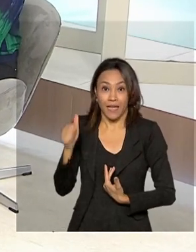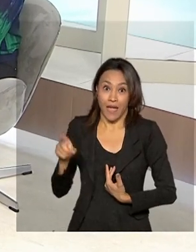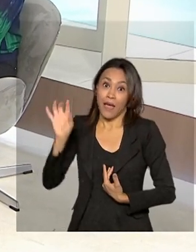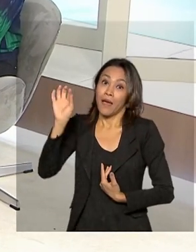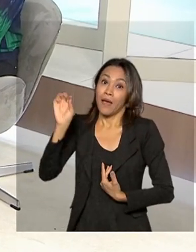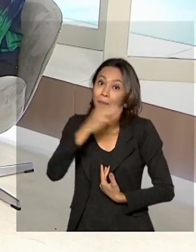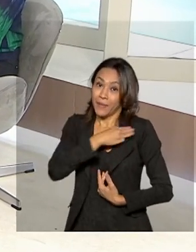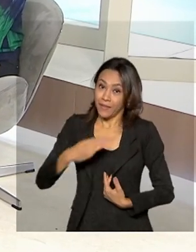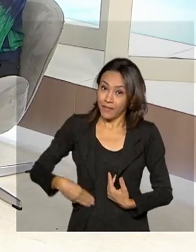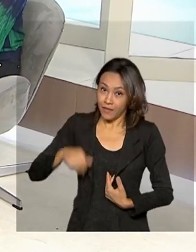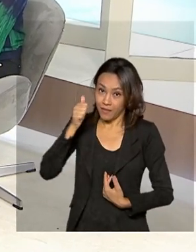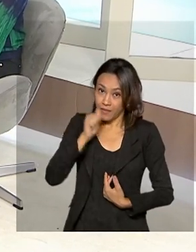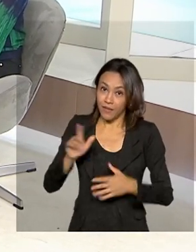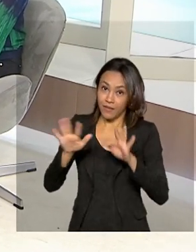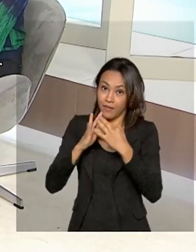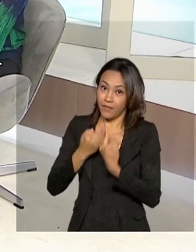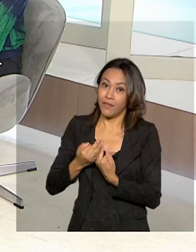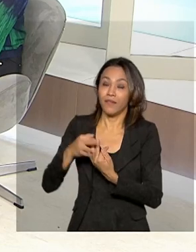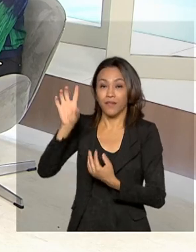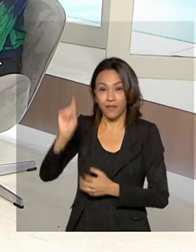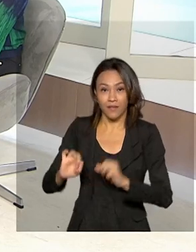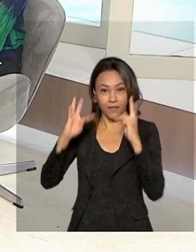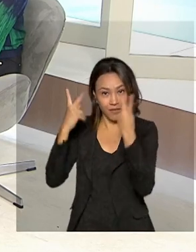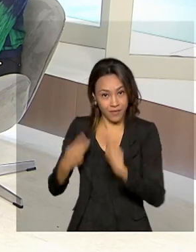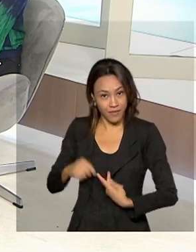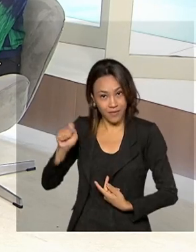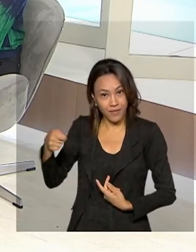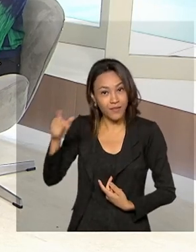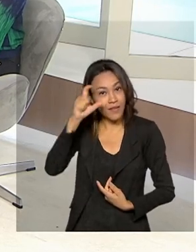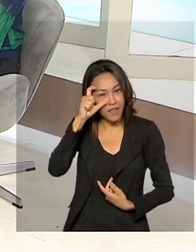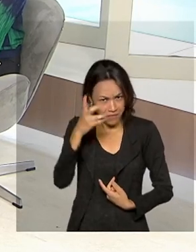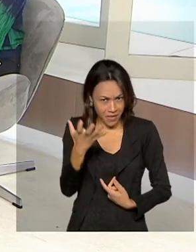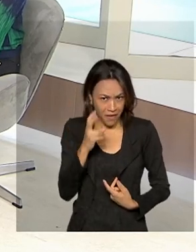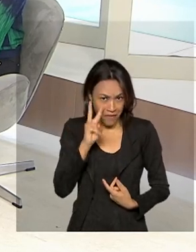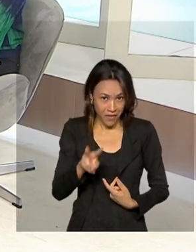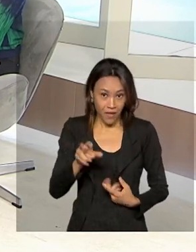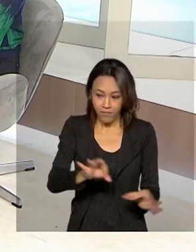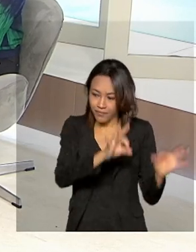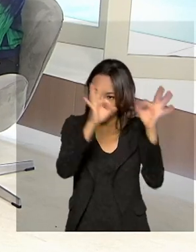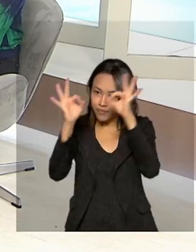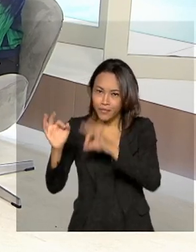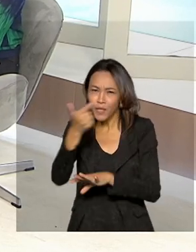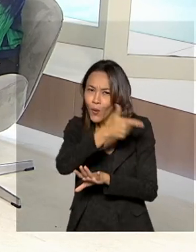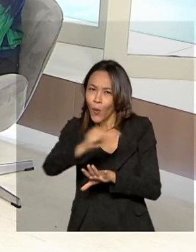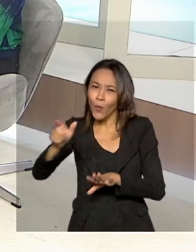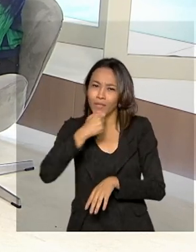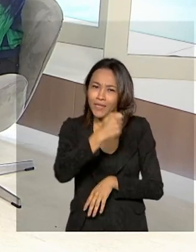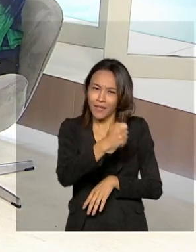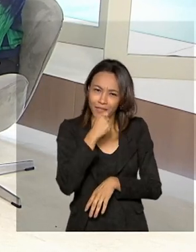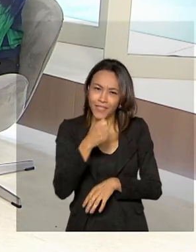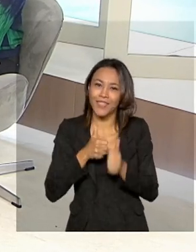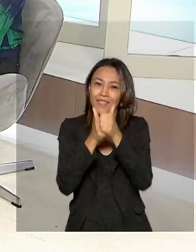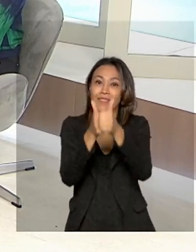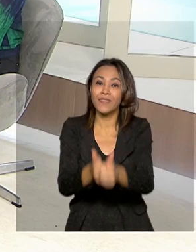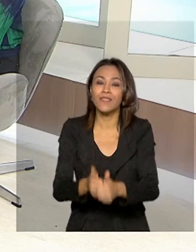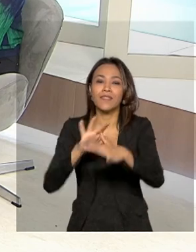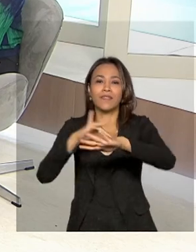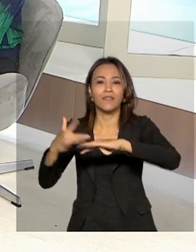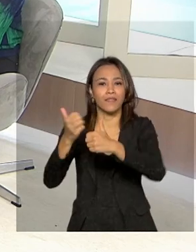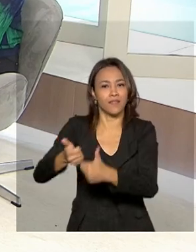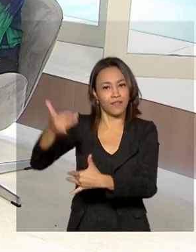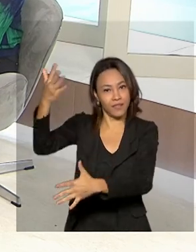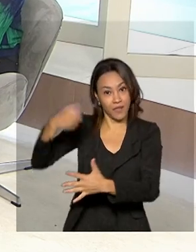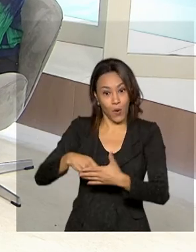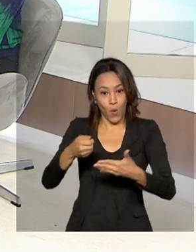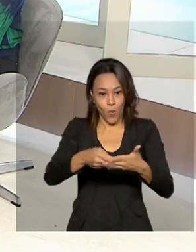Família e dos Direitos Humanos, Damaris Alves. E se você quiser rever esta ou outras entrevistas, siga nossas redes sociais ou baixe o